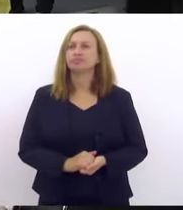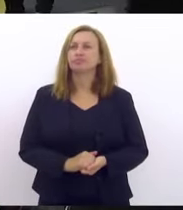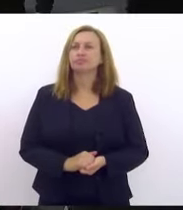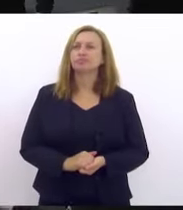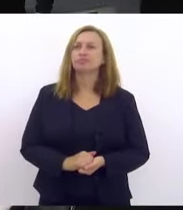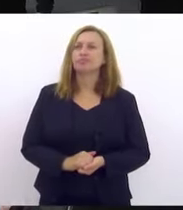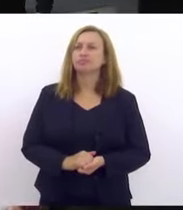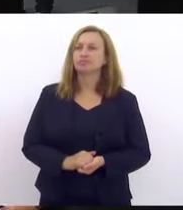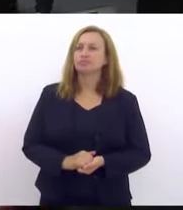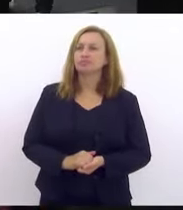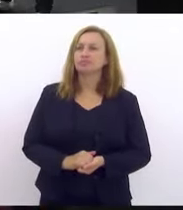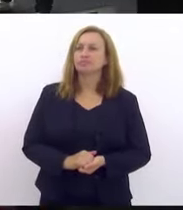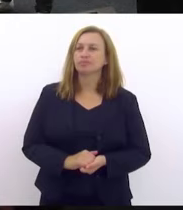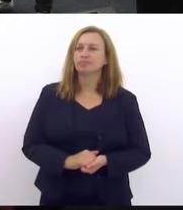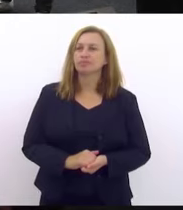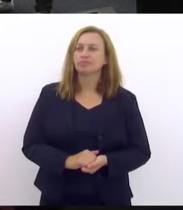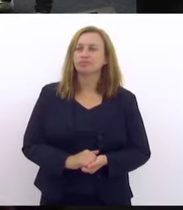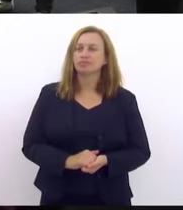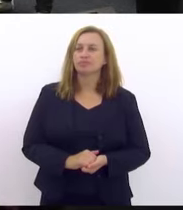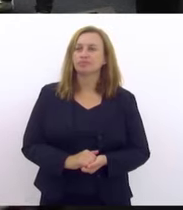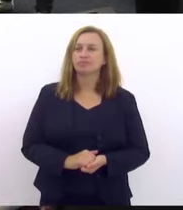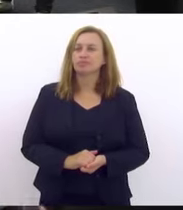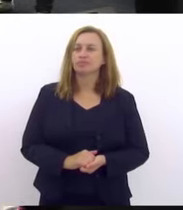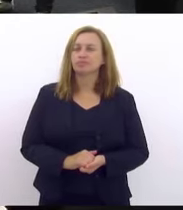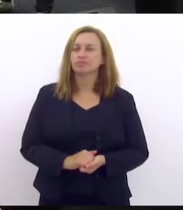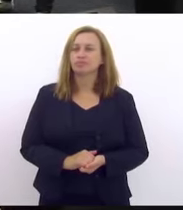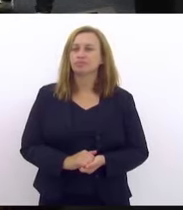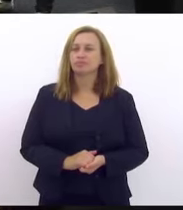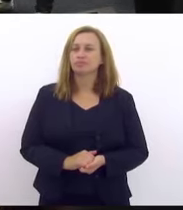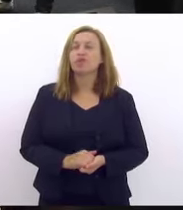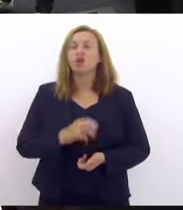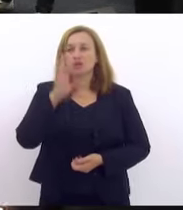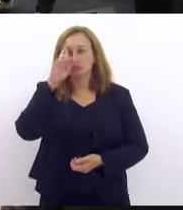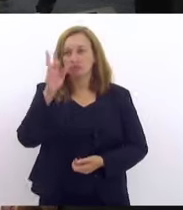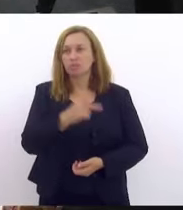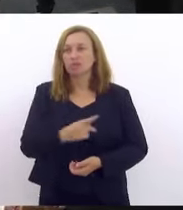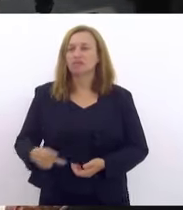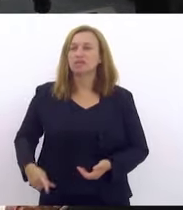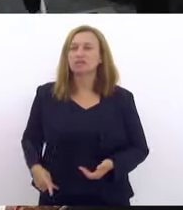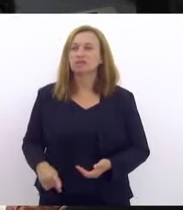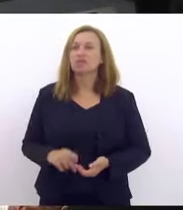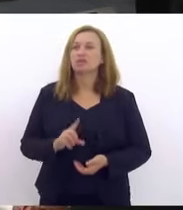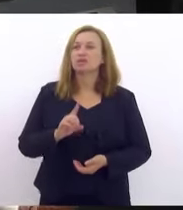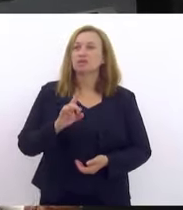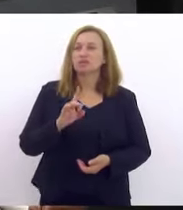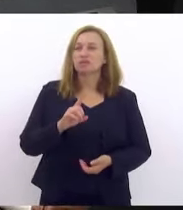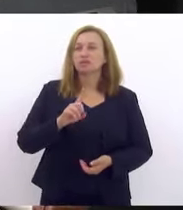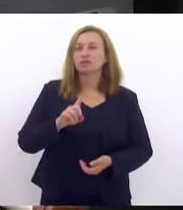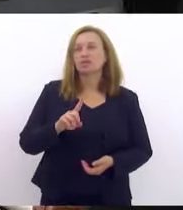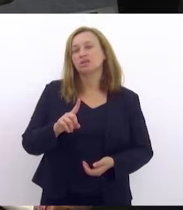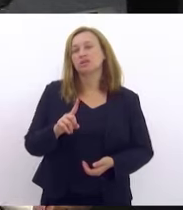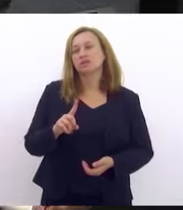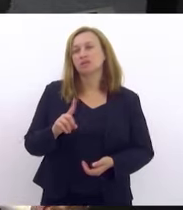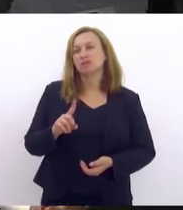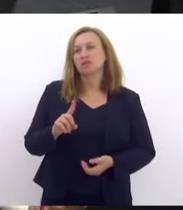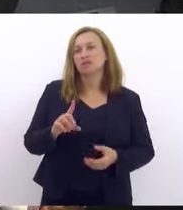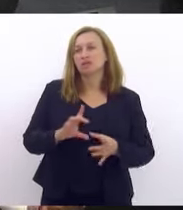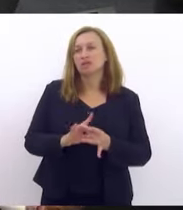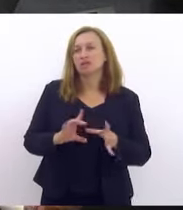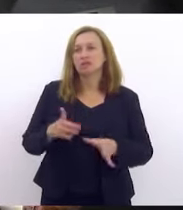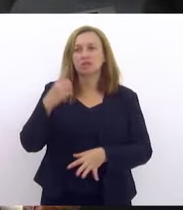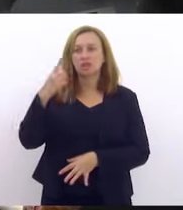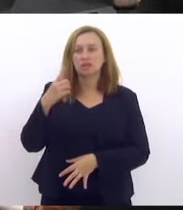Quer registrar? Registra o segundo que eu declaro depois. Senhor presidente, só antes da deputada Dani declarar o voto no projeto que ela acabou de